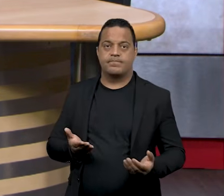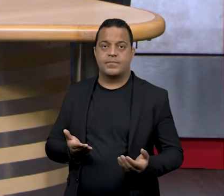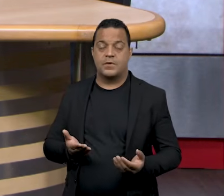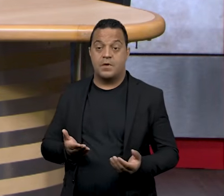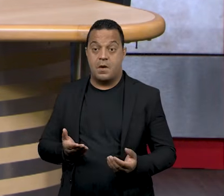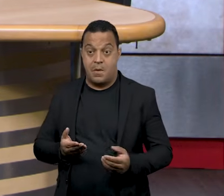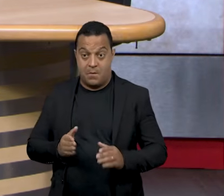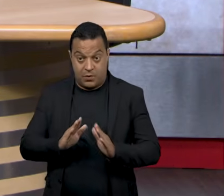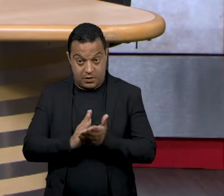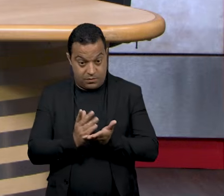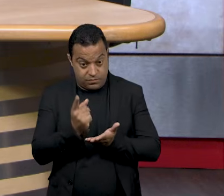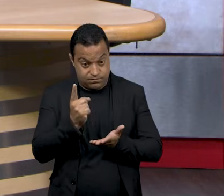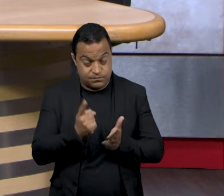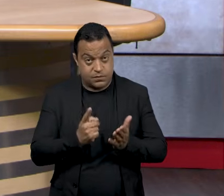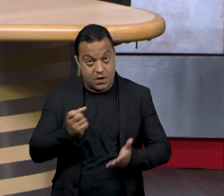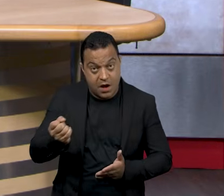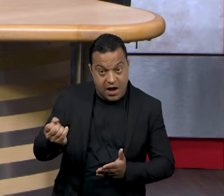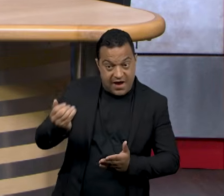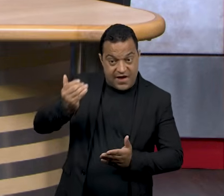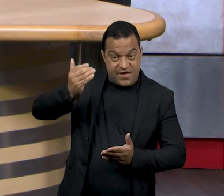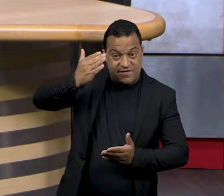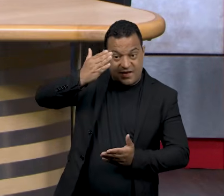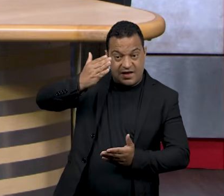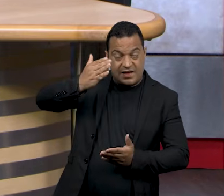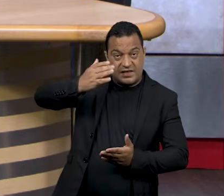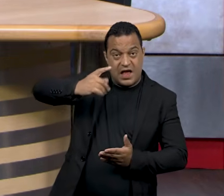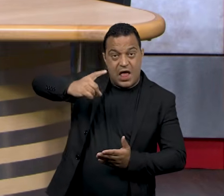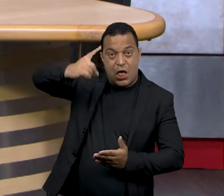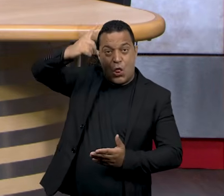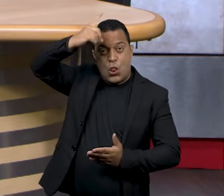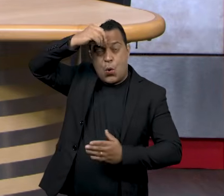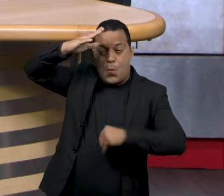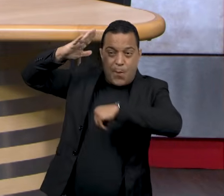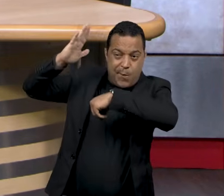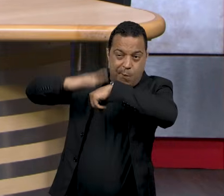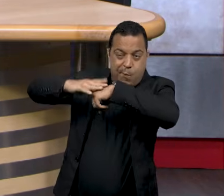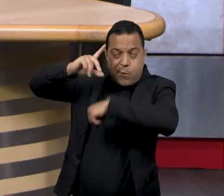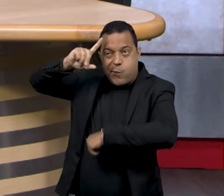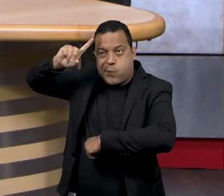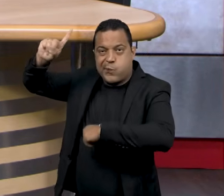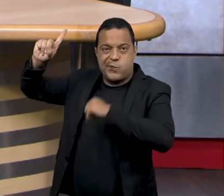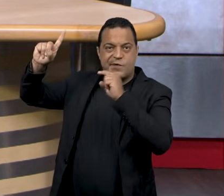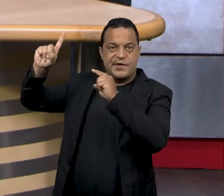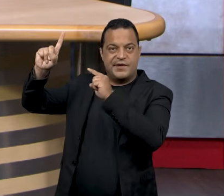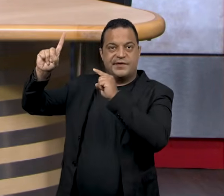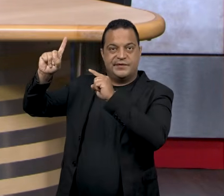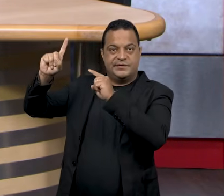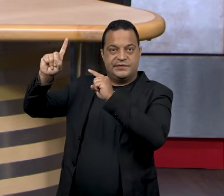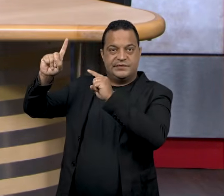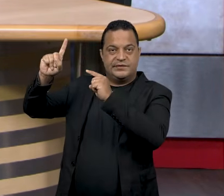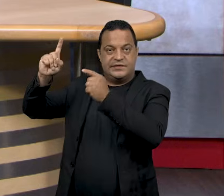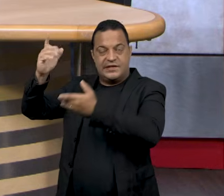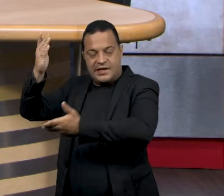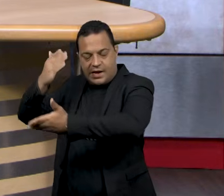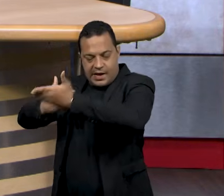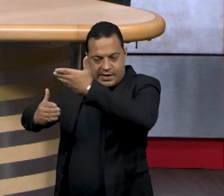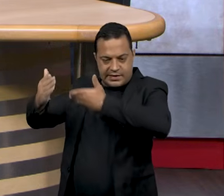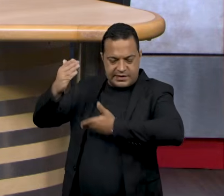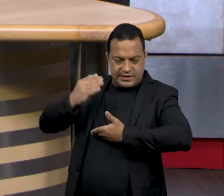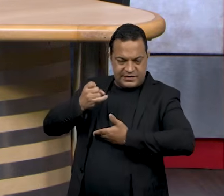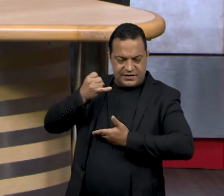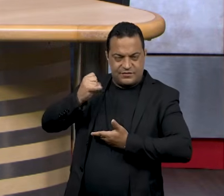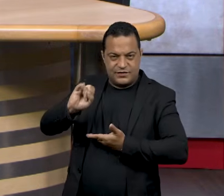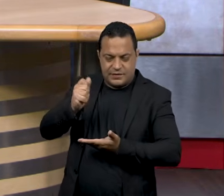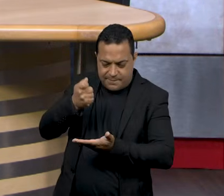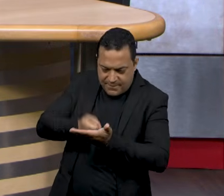da palavra de Deus, sabedoria é um dom gratuito de Deus. Deus concede, ou seja, aquele que